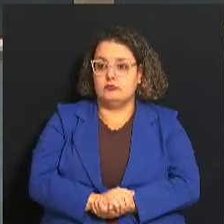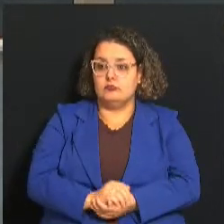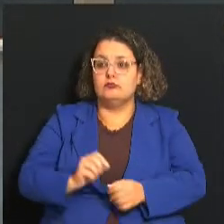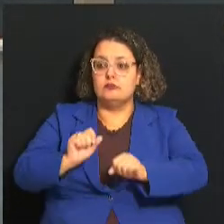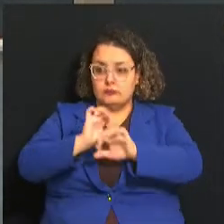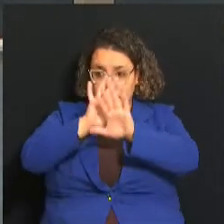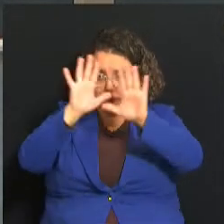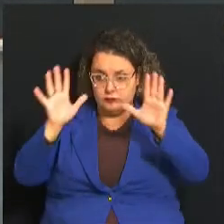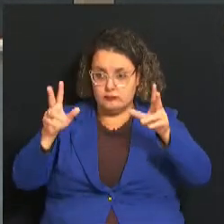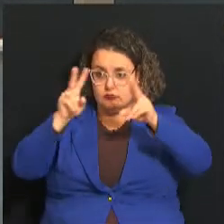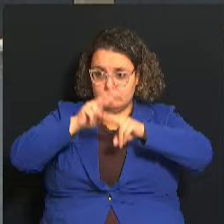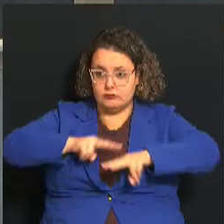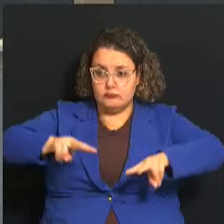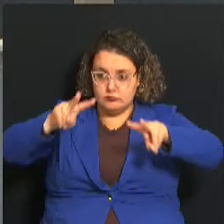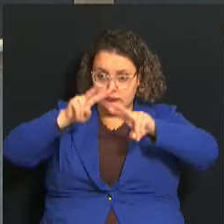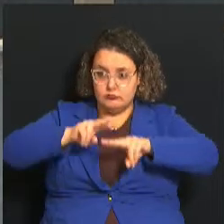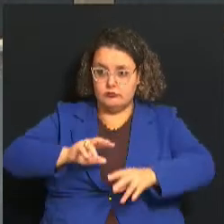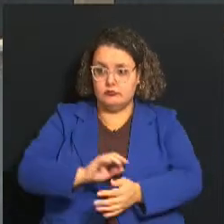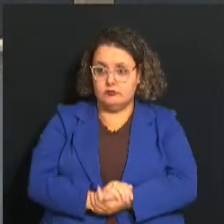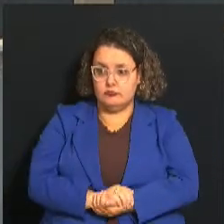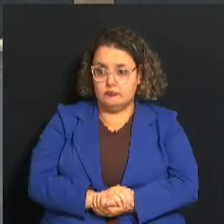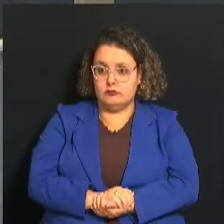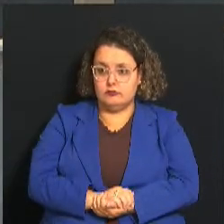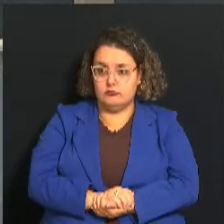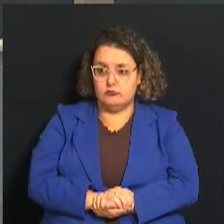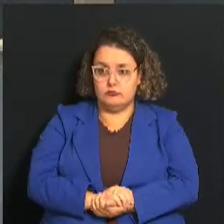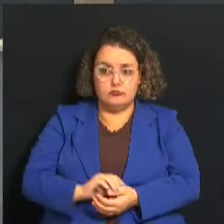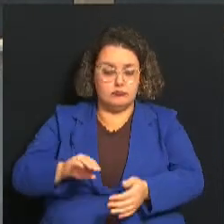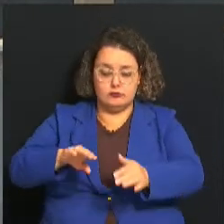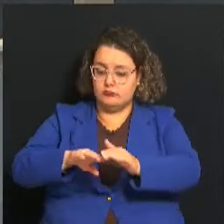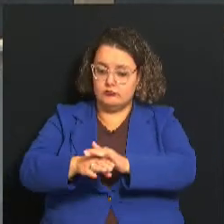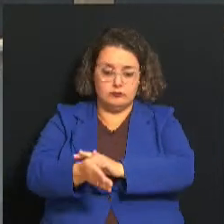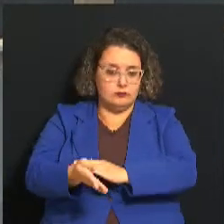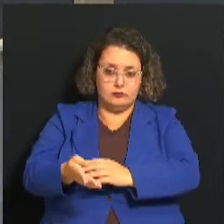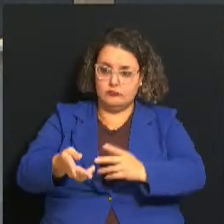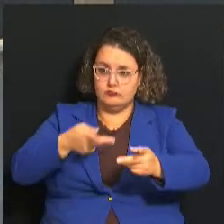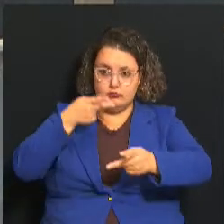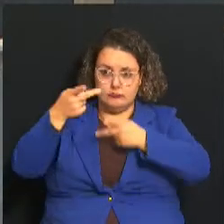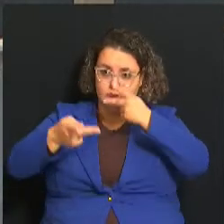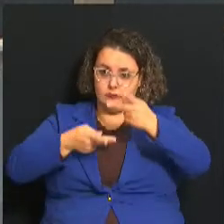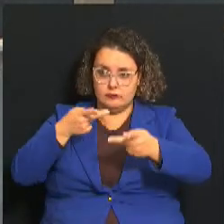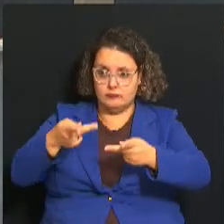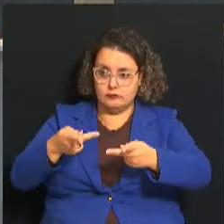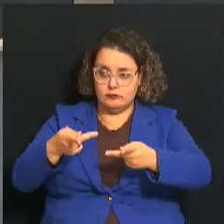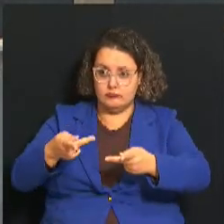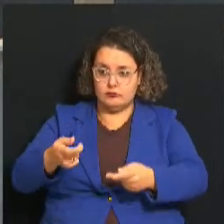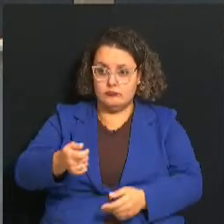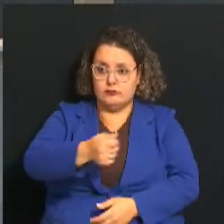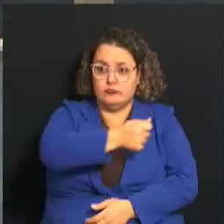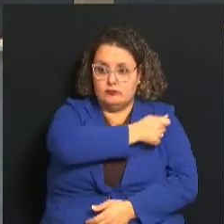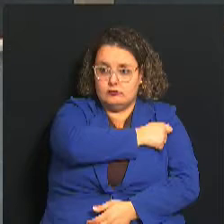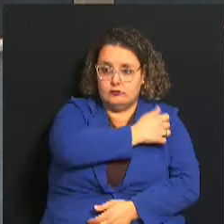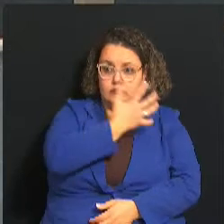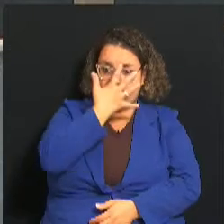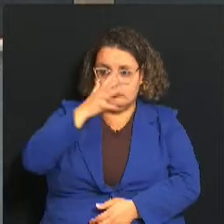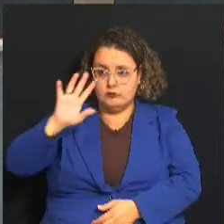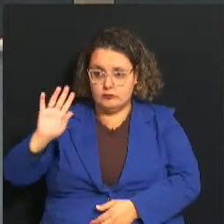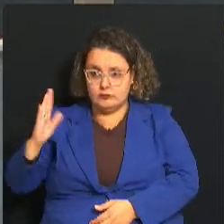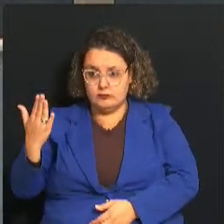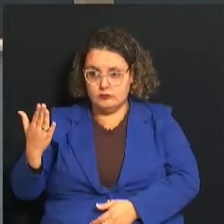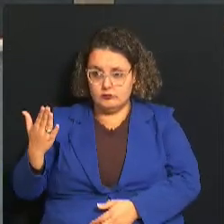meu ponto de vista. Não costumo me reportar às autoridades de maneira hipócrita, só para ser